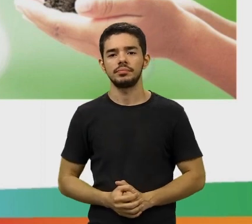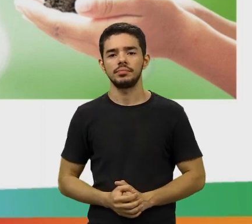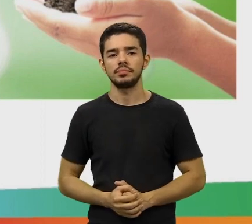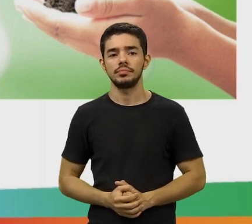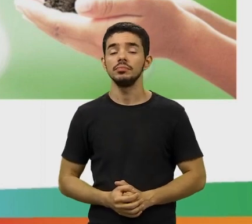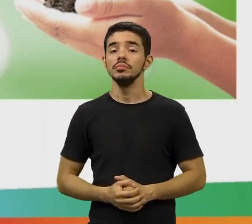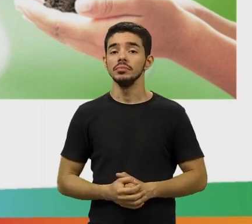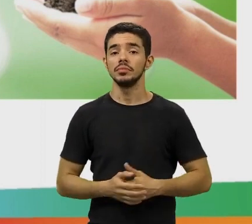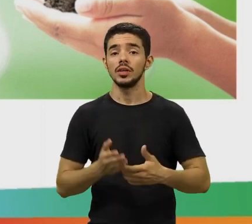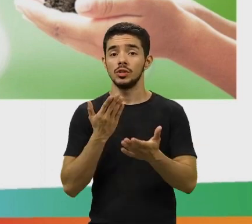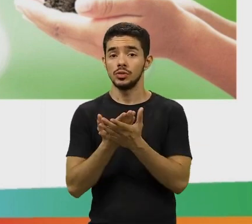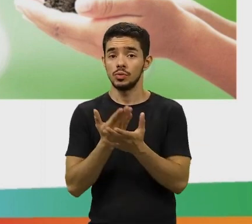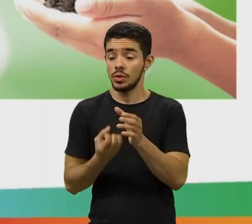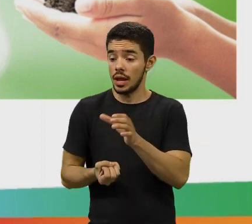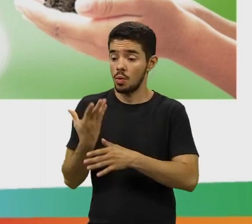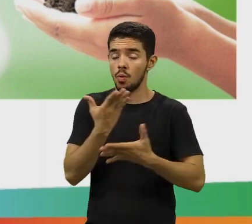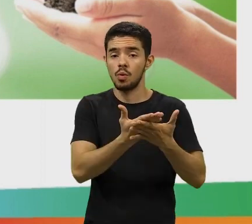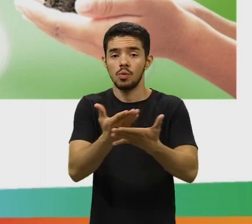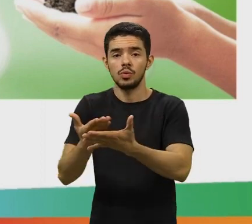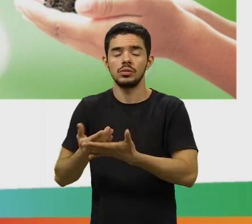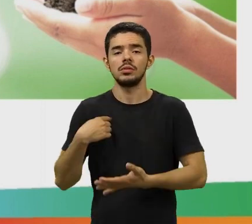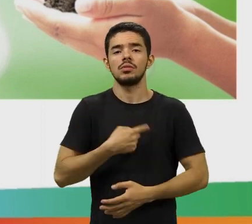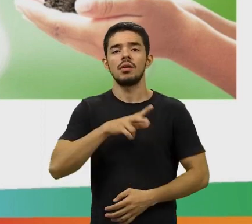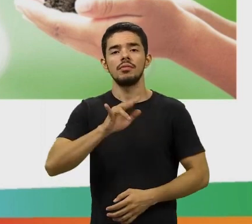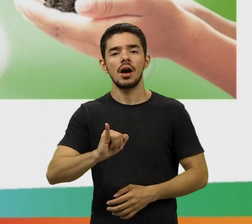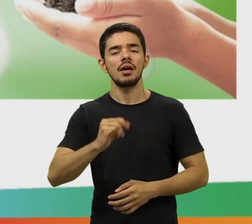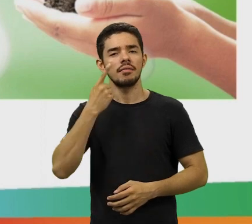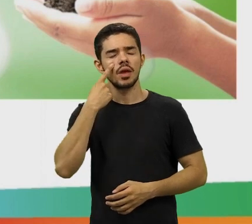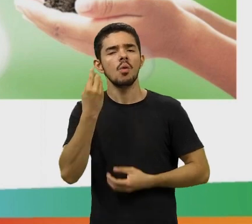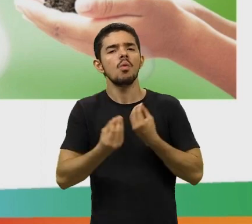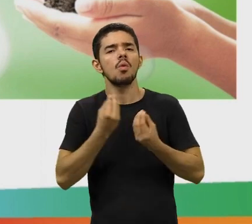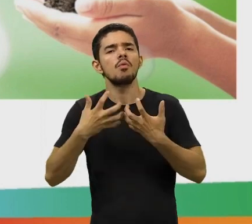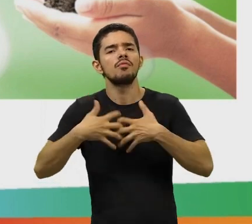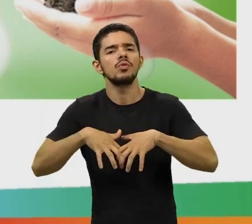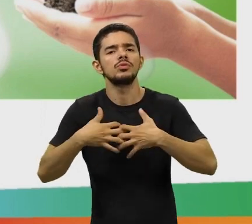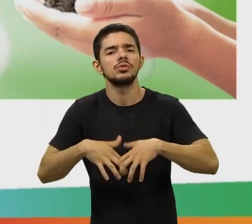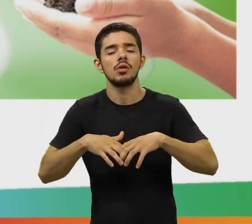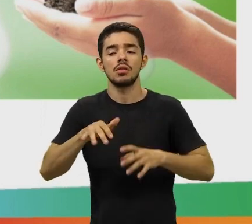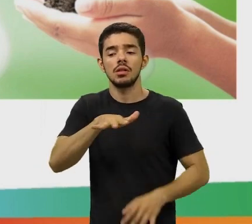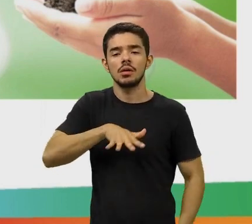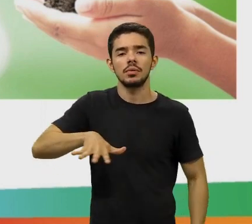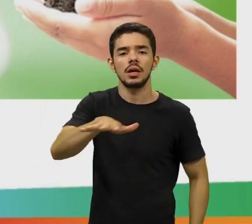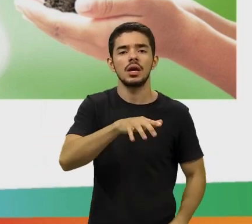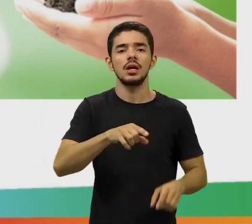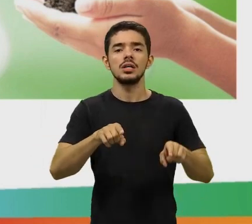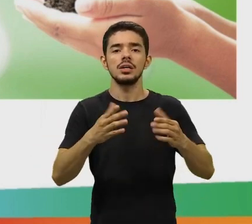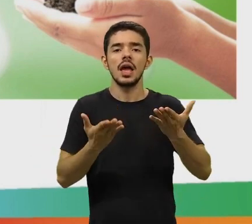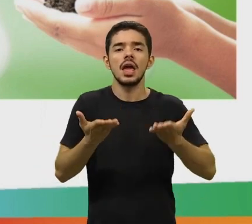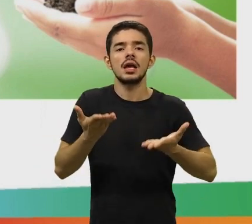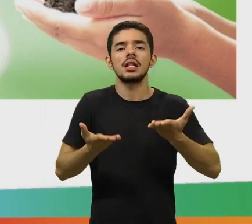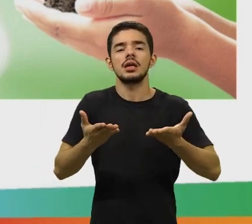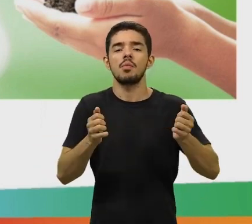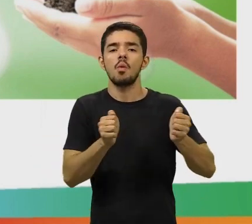da ecologia, vamos analisar como funciona o ambiente e o seu equilíbrio com os seres vivos.